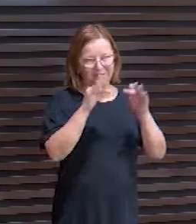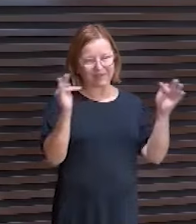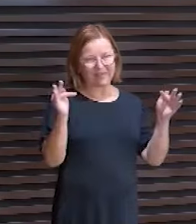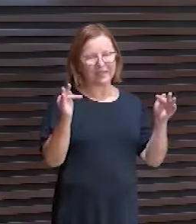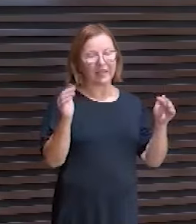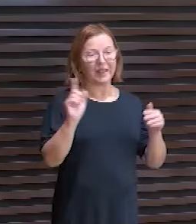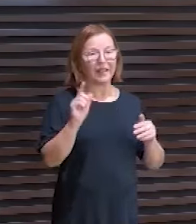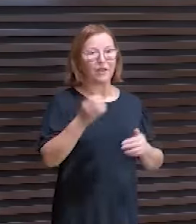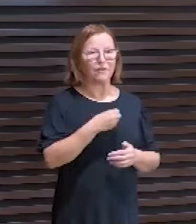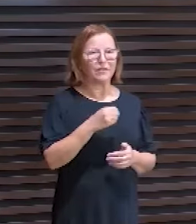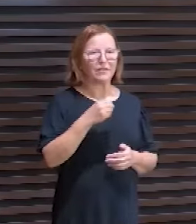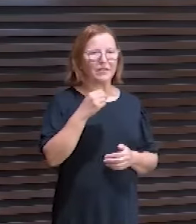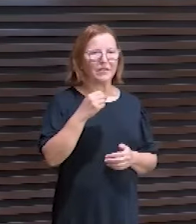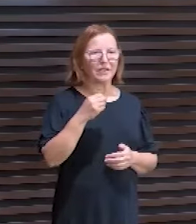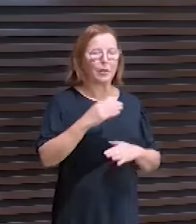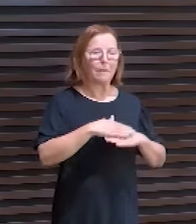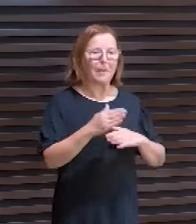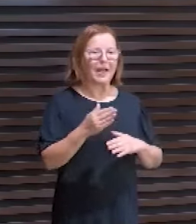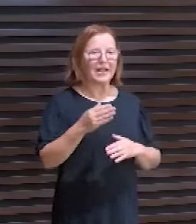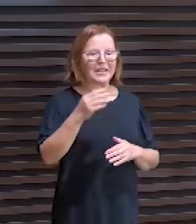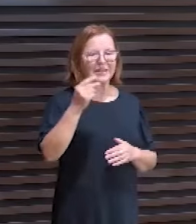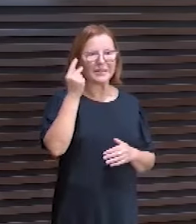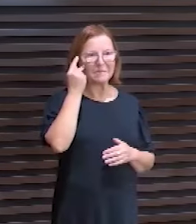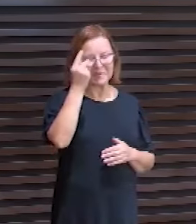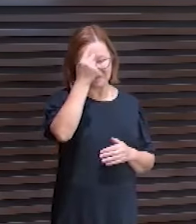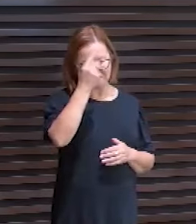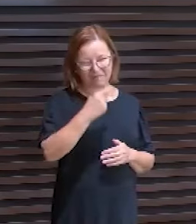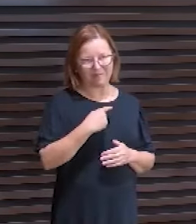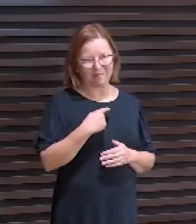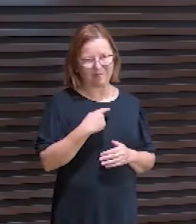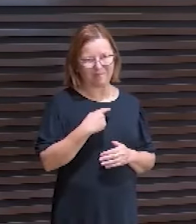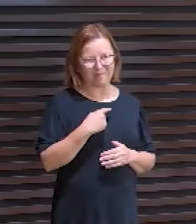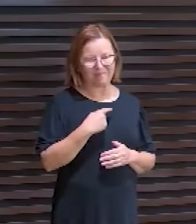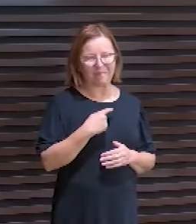vivam mais para si